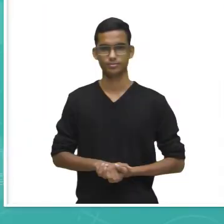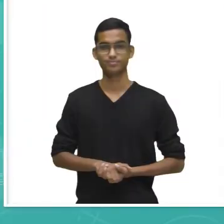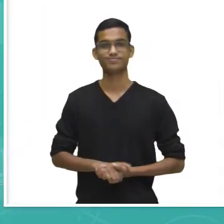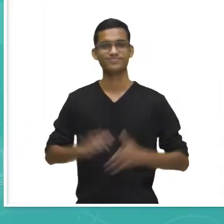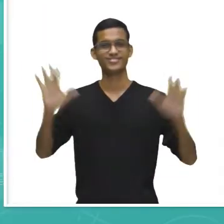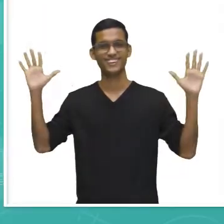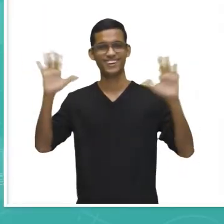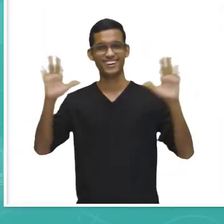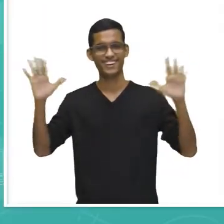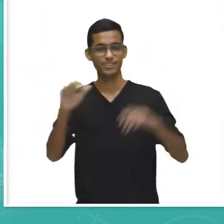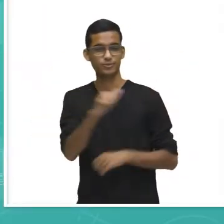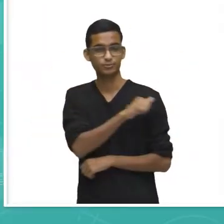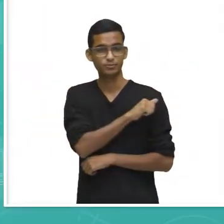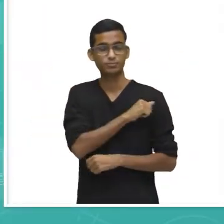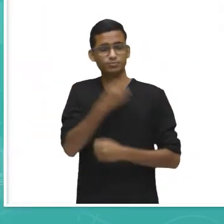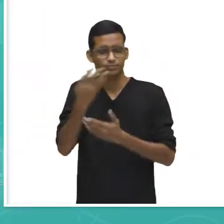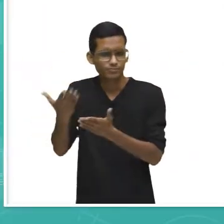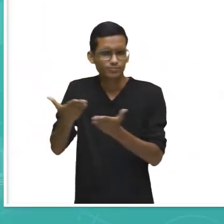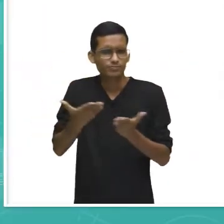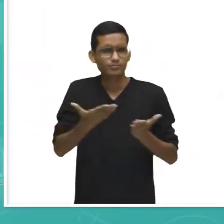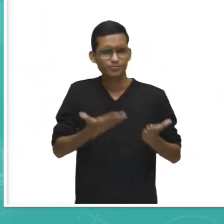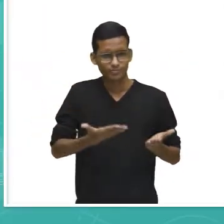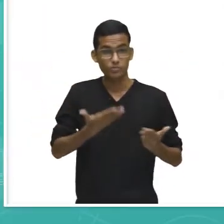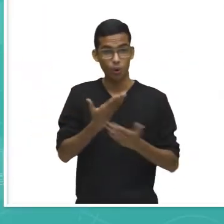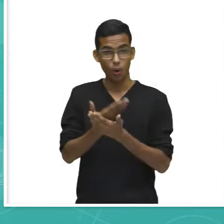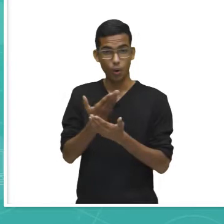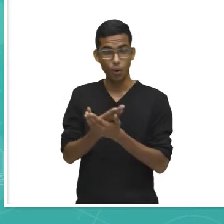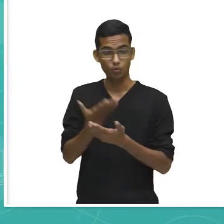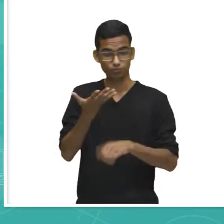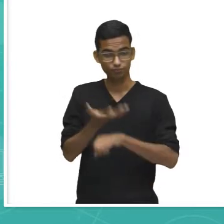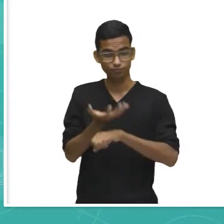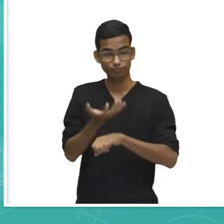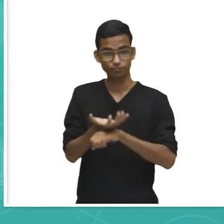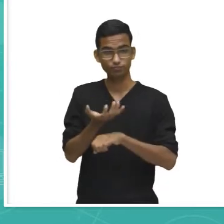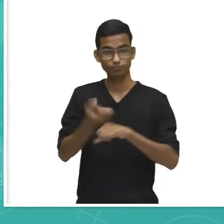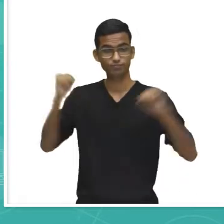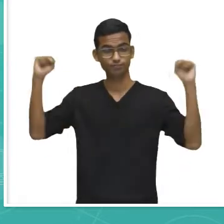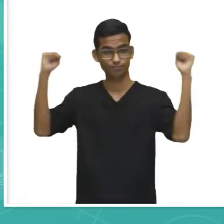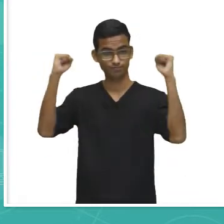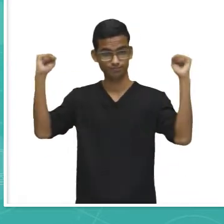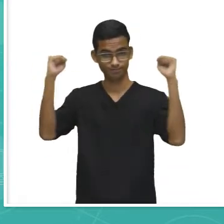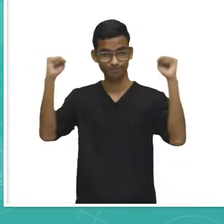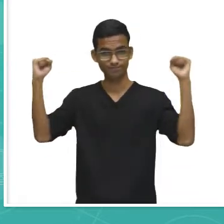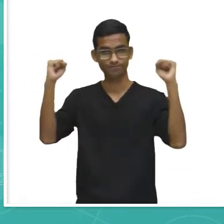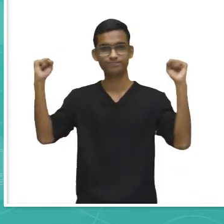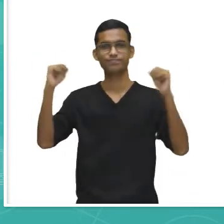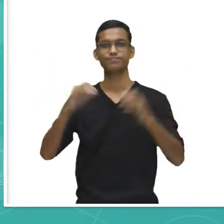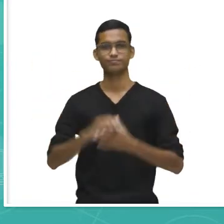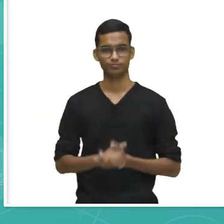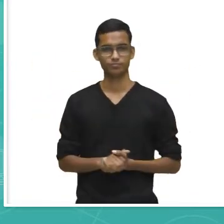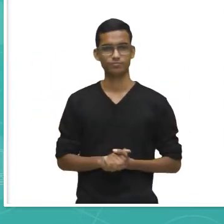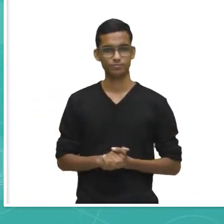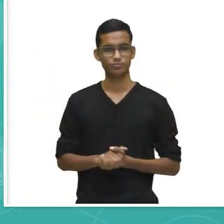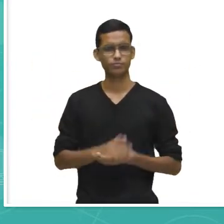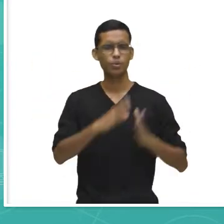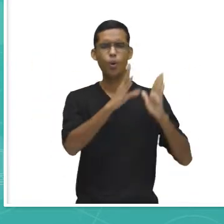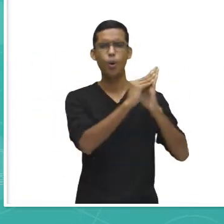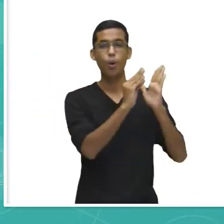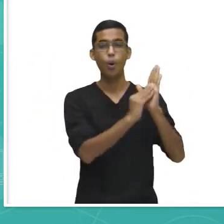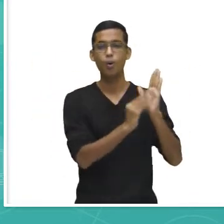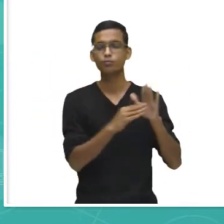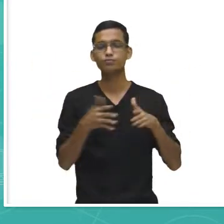Oi, gente! Sejam bem-vindos à aula de Educação Física. Vamos ver qual é o conteúdo de